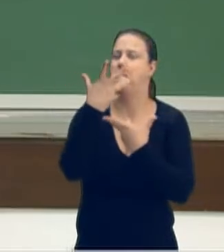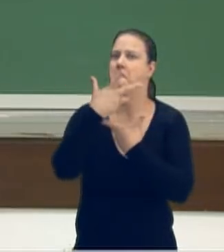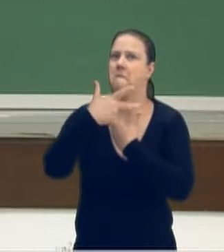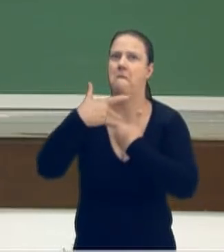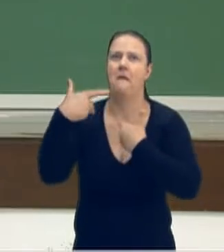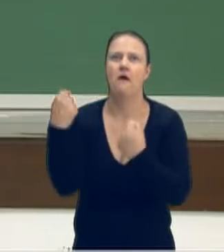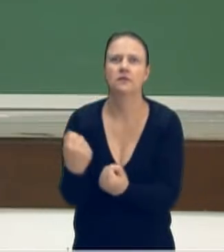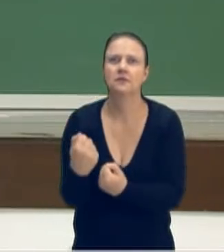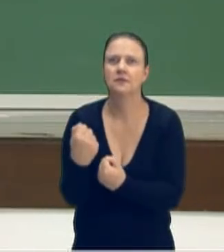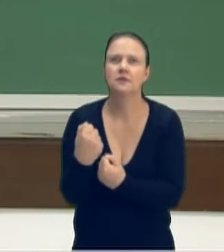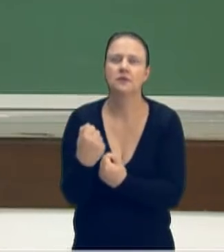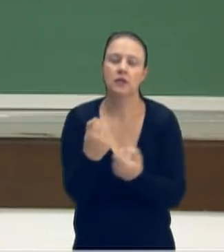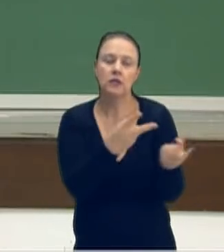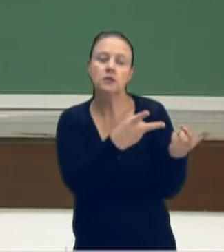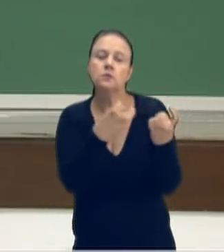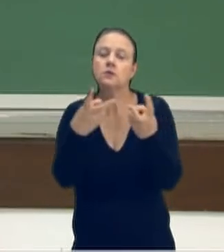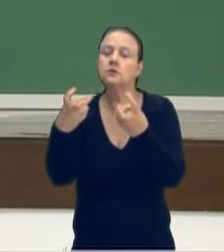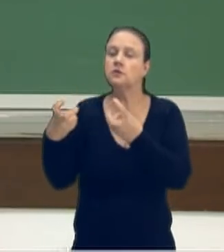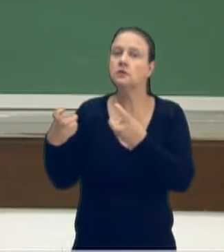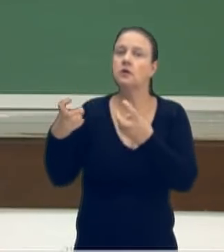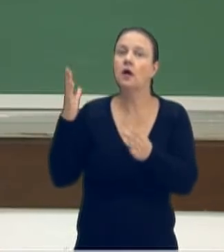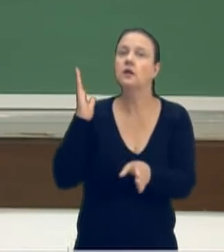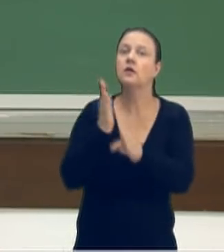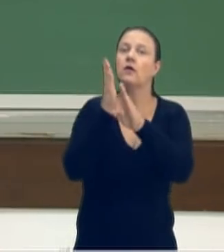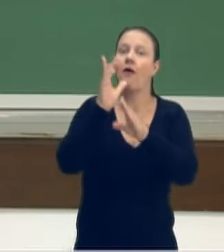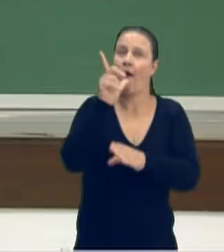para aquela época, eles observarem que através das